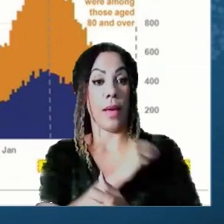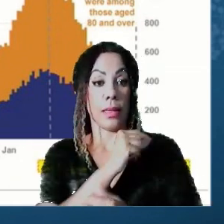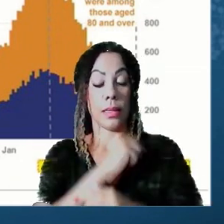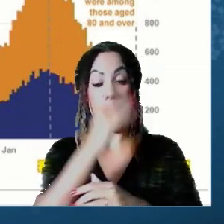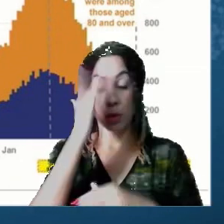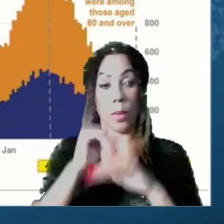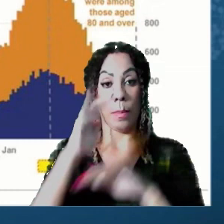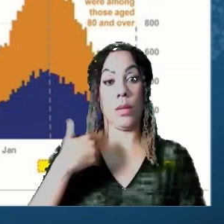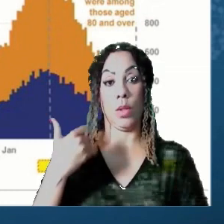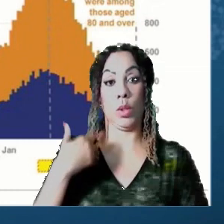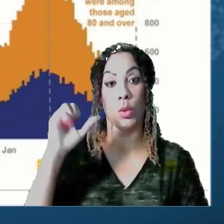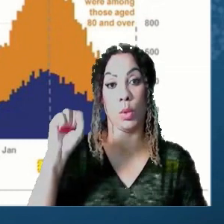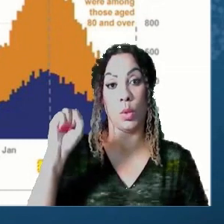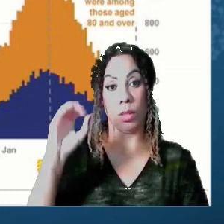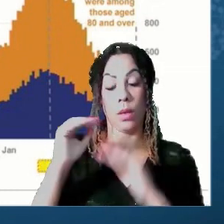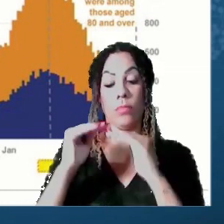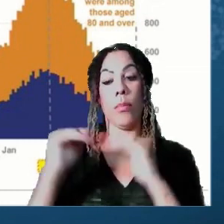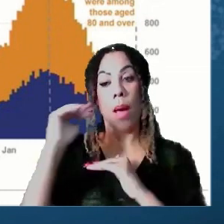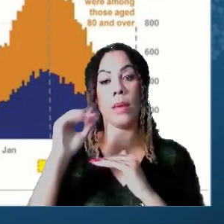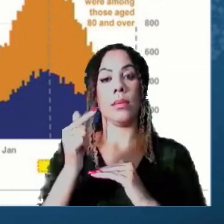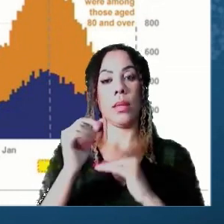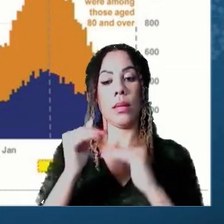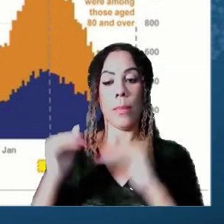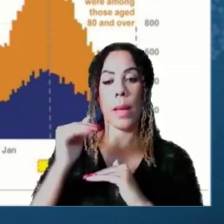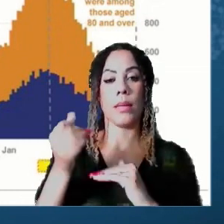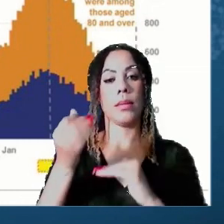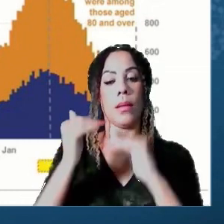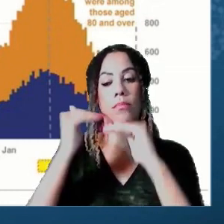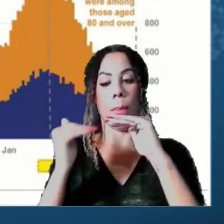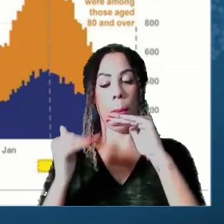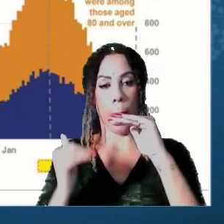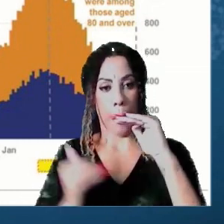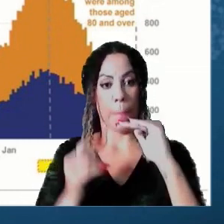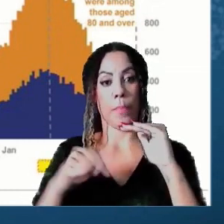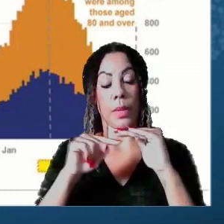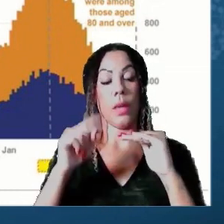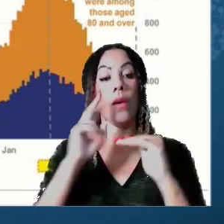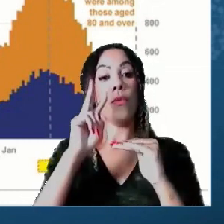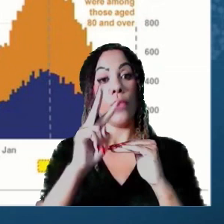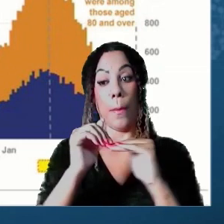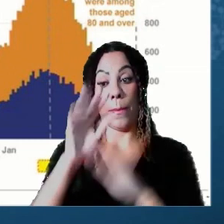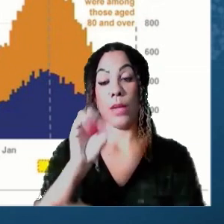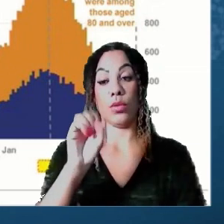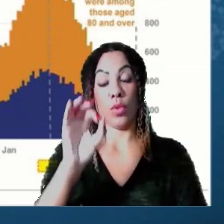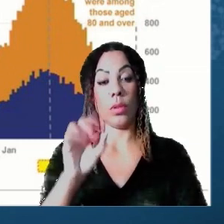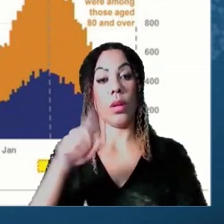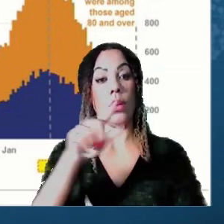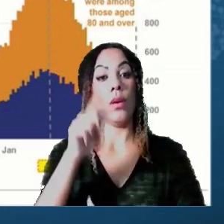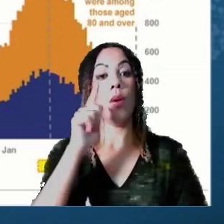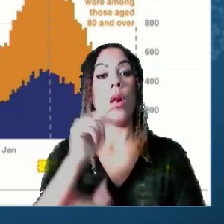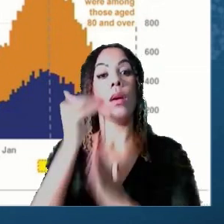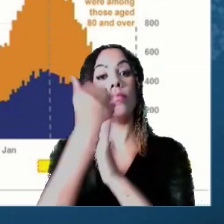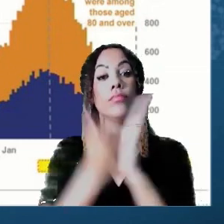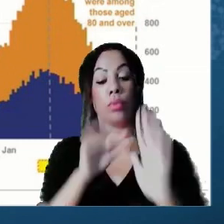anos, depois mais de 70, mais de 60, e nós vimos que no grupo de mais de 80 a hospitalização foi reduzida em